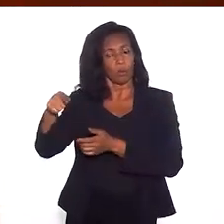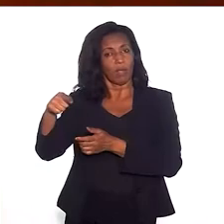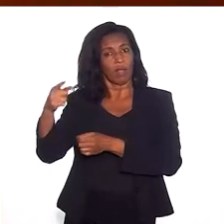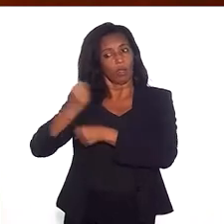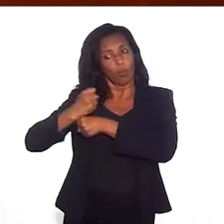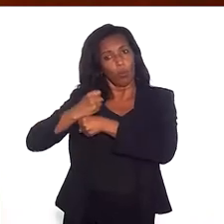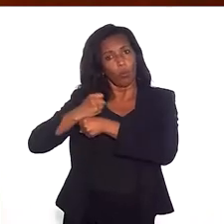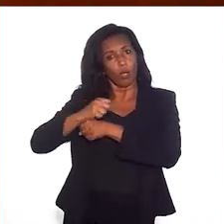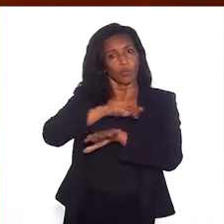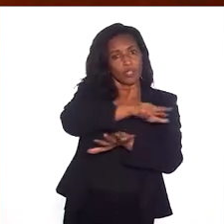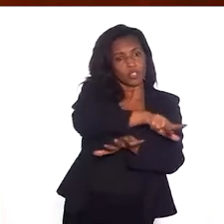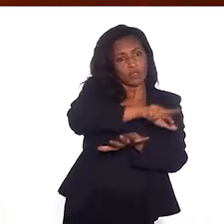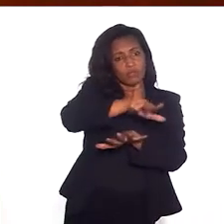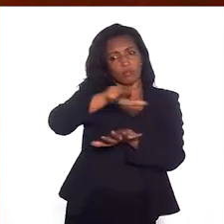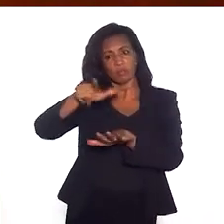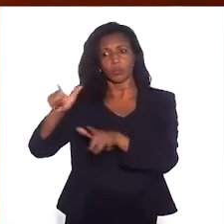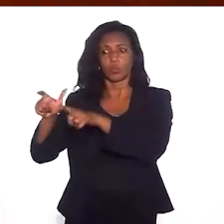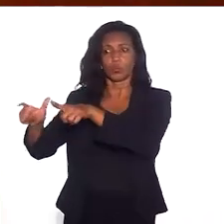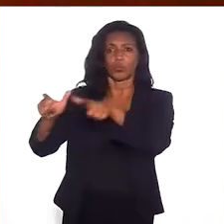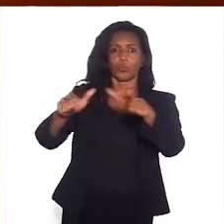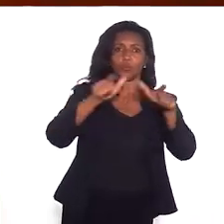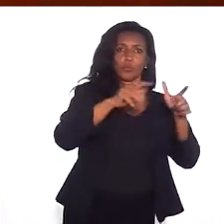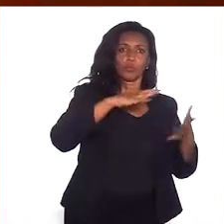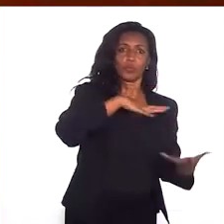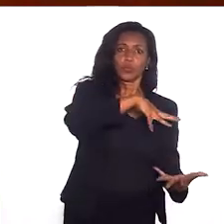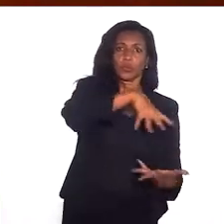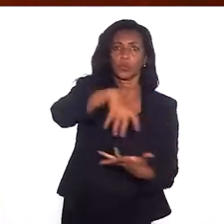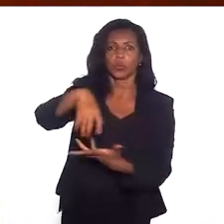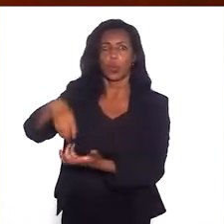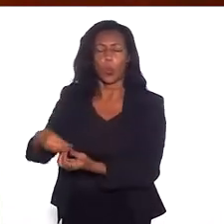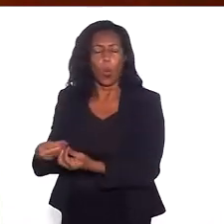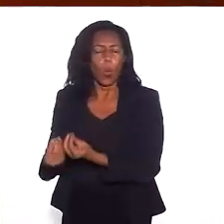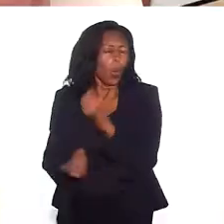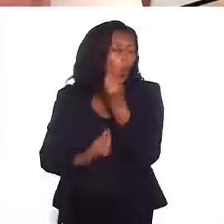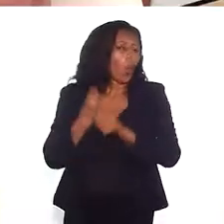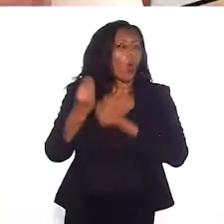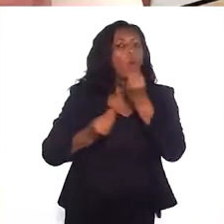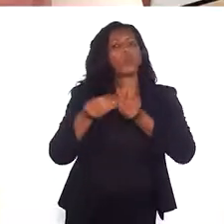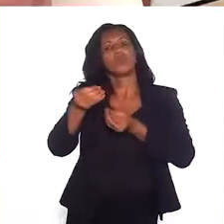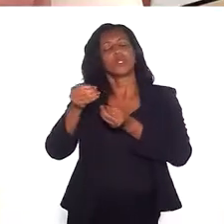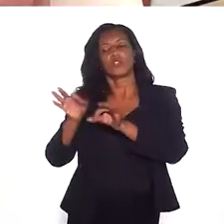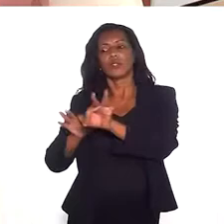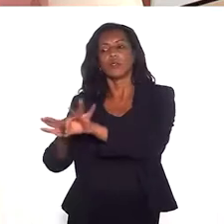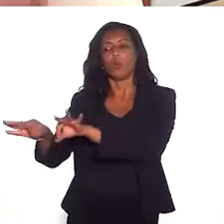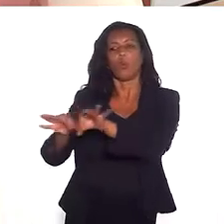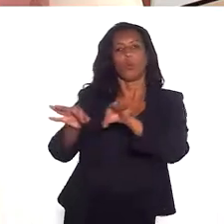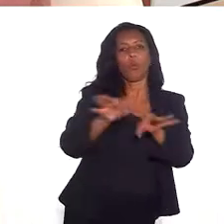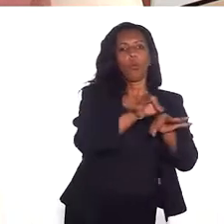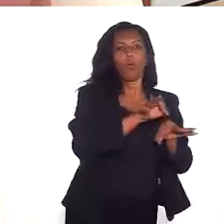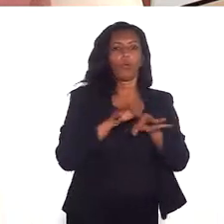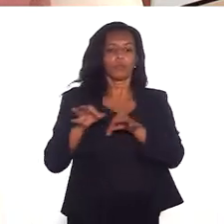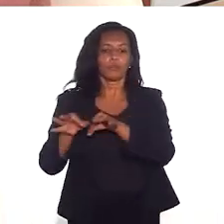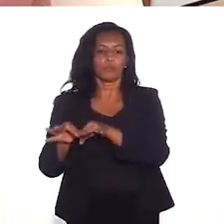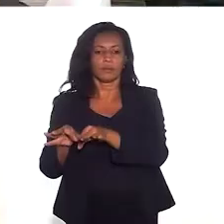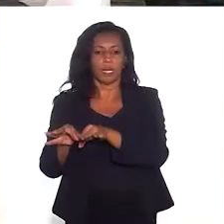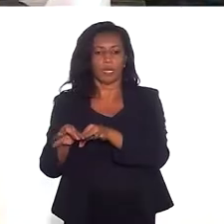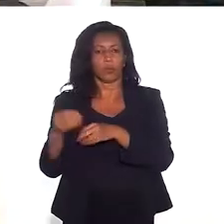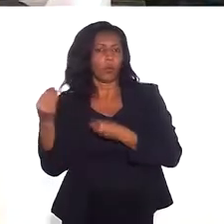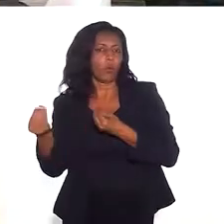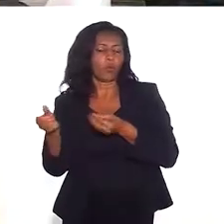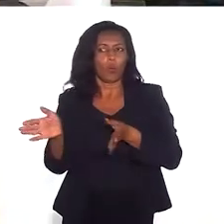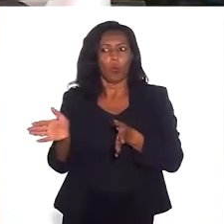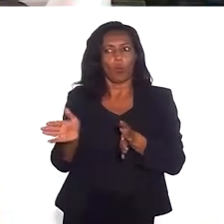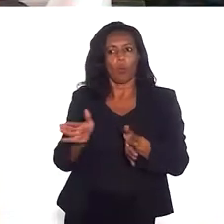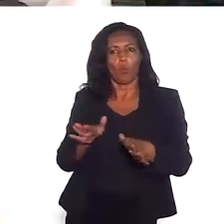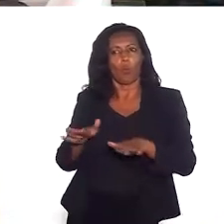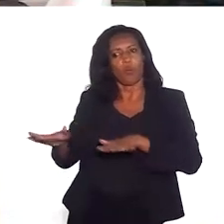naquele período em diferentes regiões do mundo. É como Ela se ela citou. tivesse organizado e definido uma coisa que